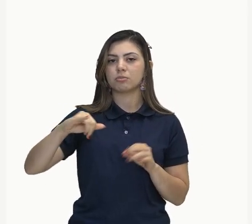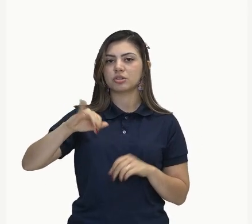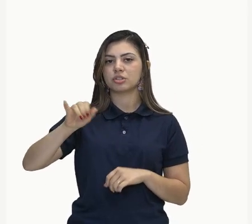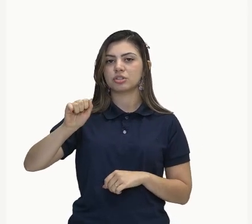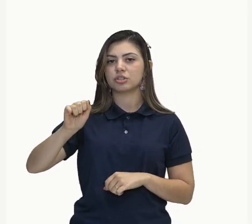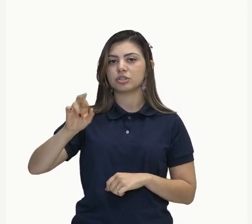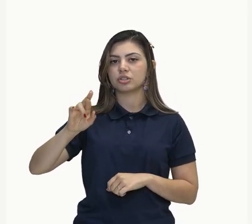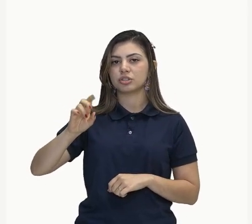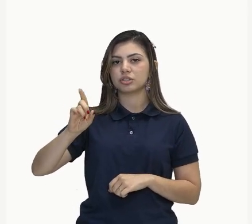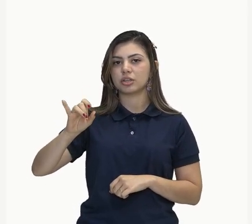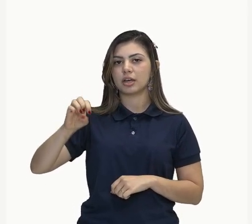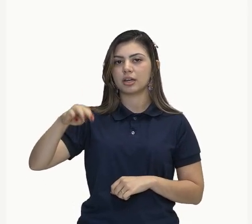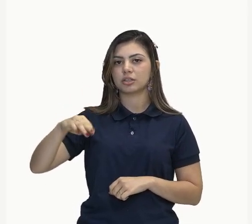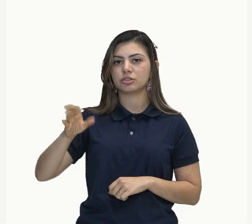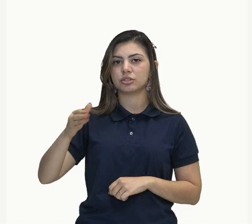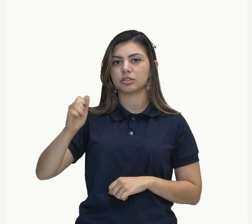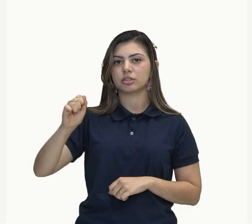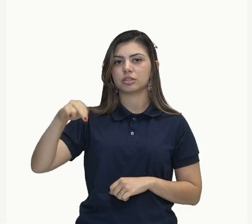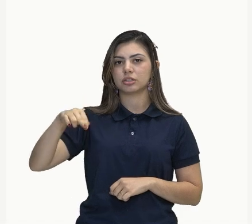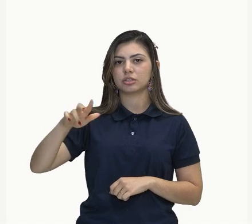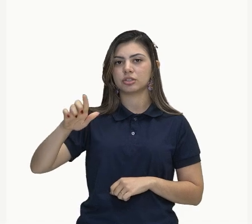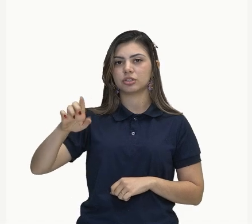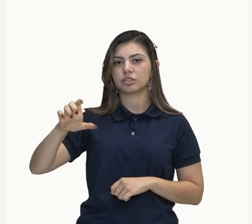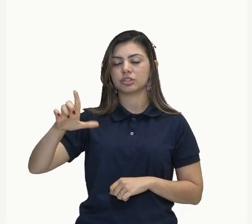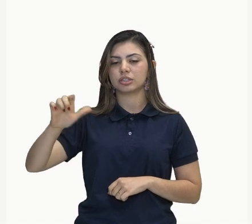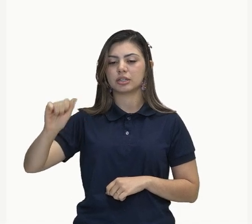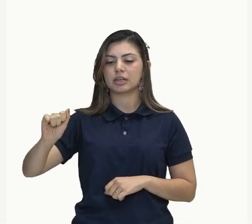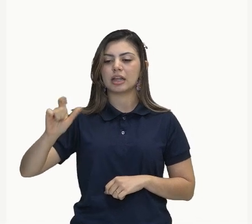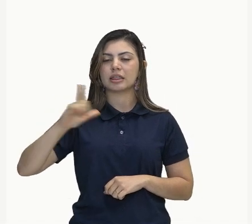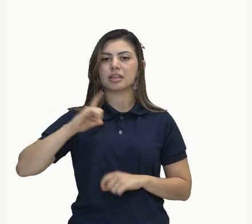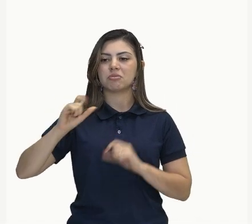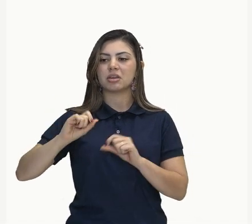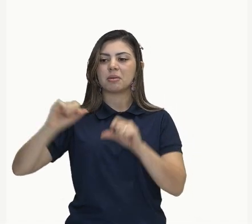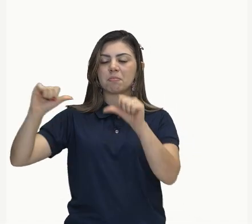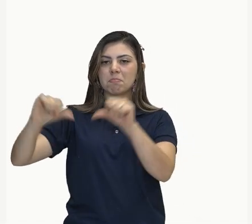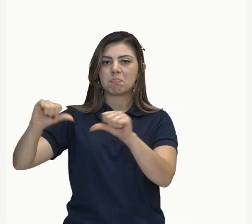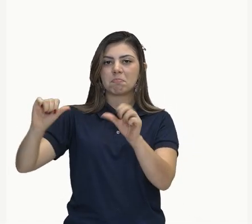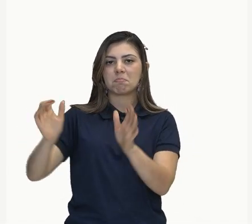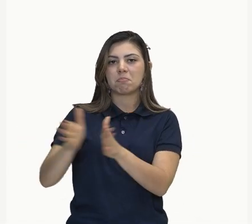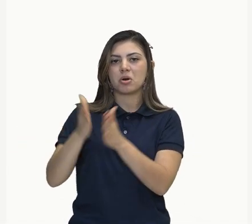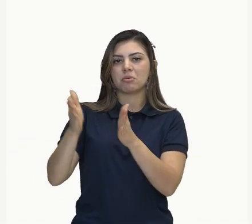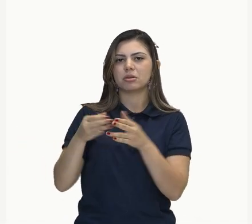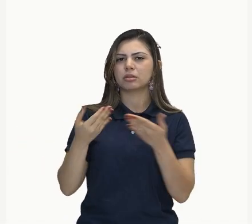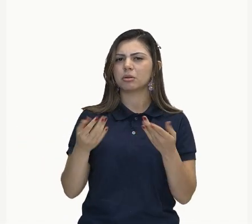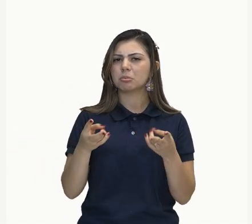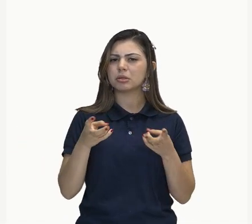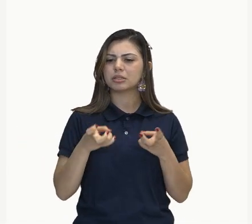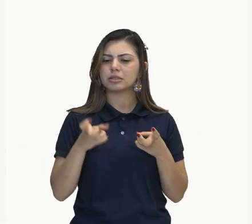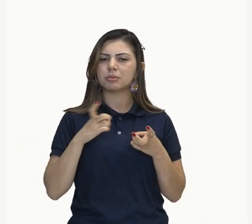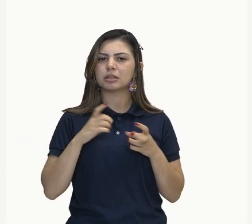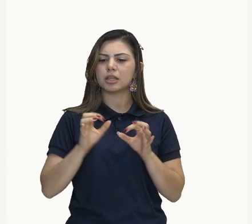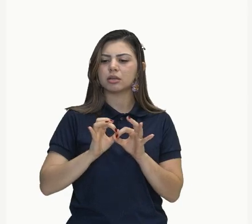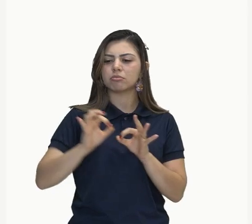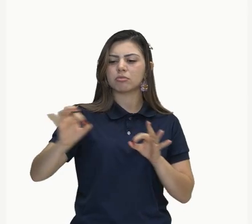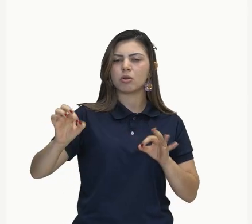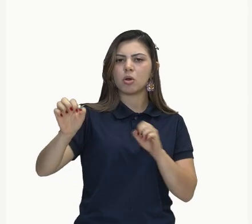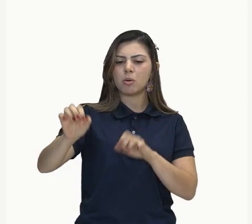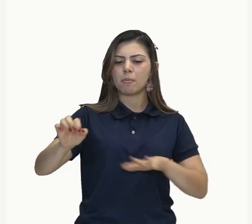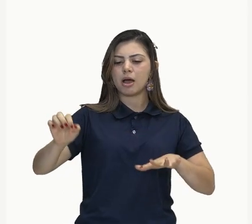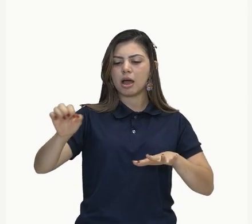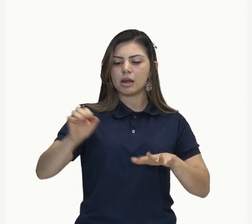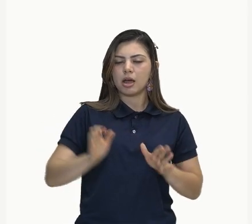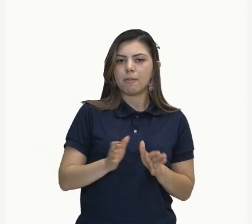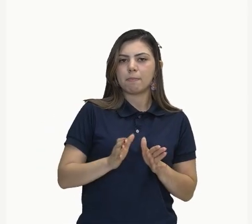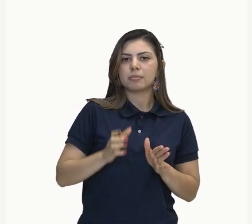já tem um dos piores índices de IDH. O que é isso? É segregação. São duas realidades diferentes em um